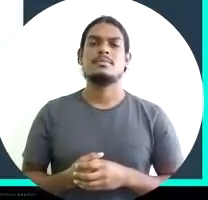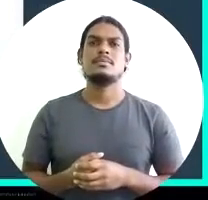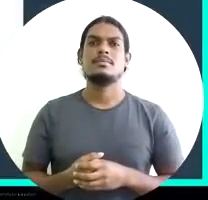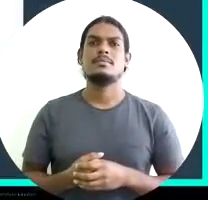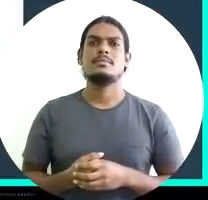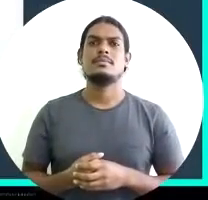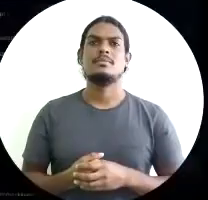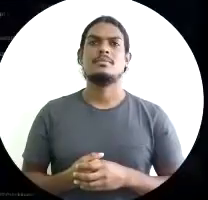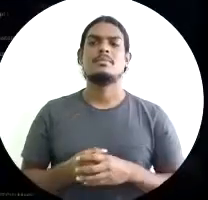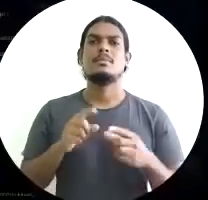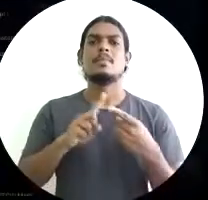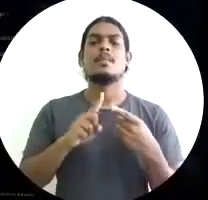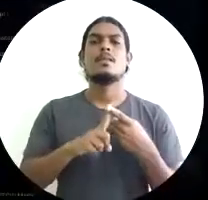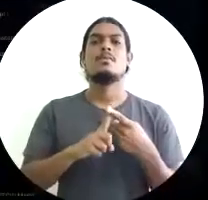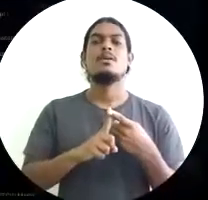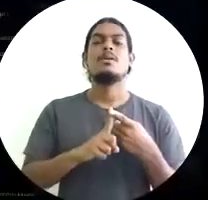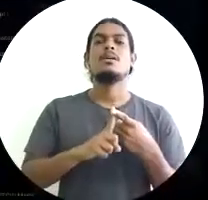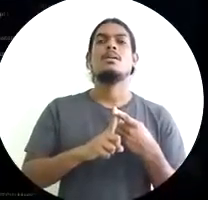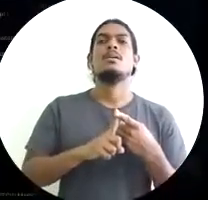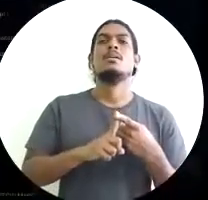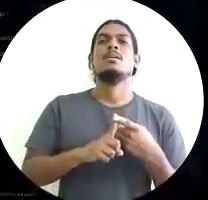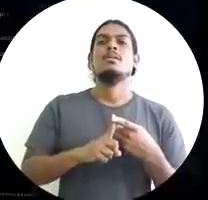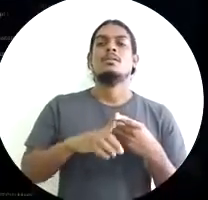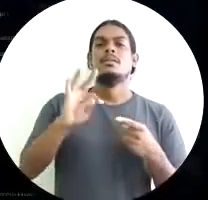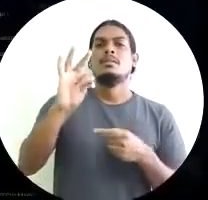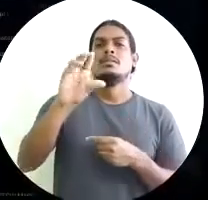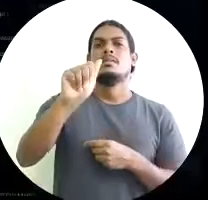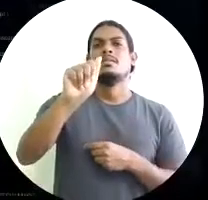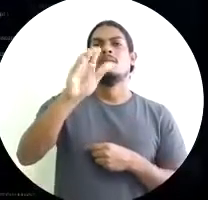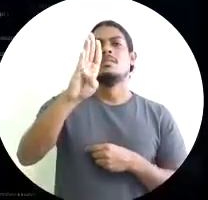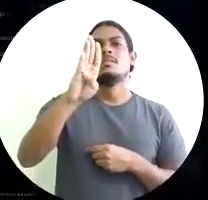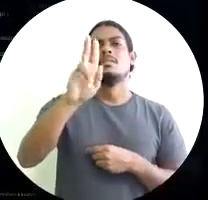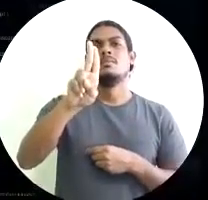E o indent, que vai ser a tabulação, o início